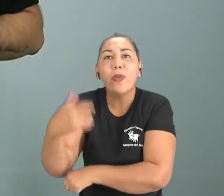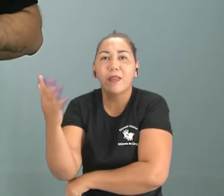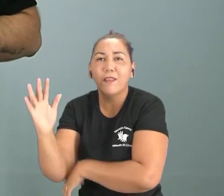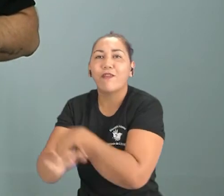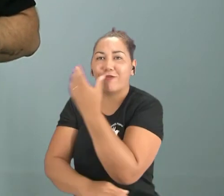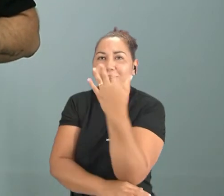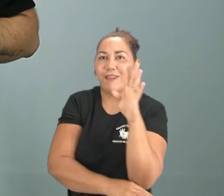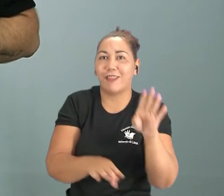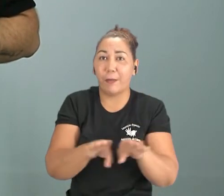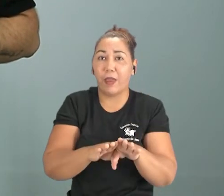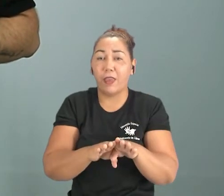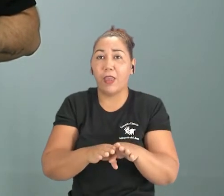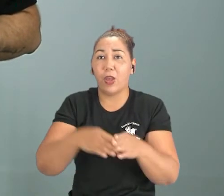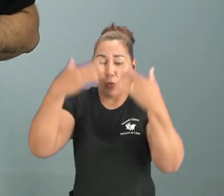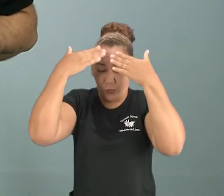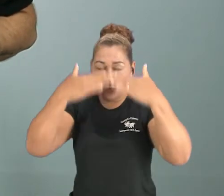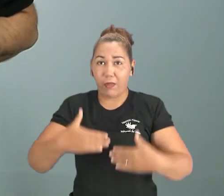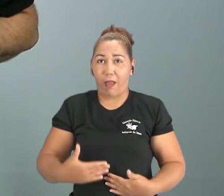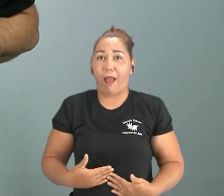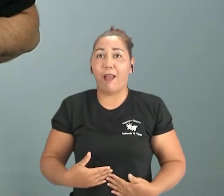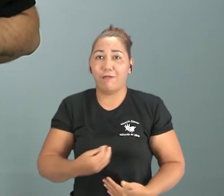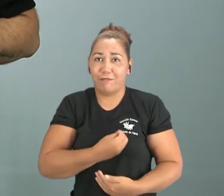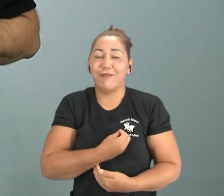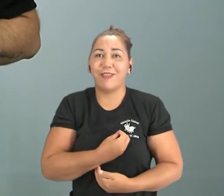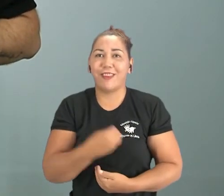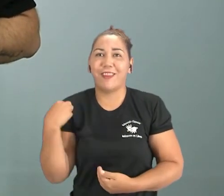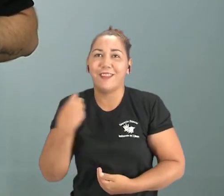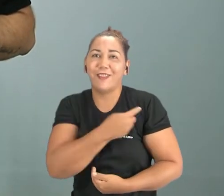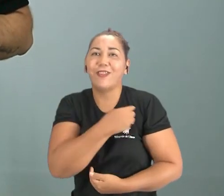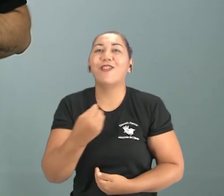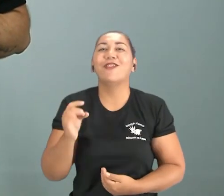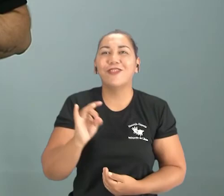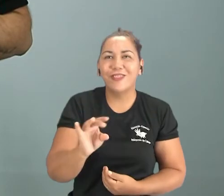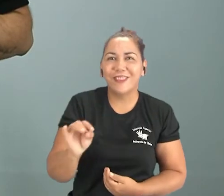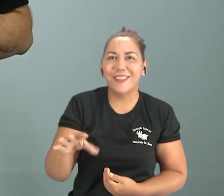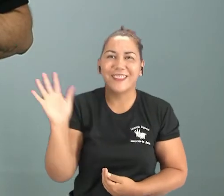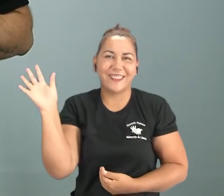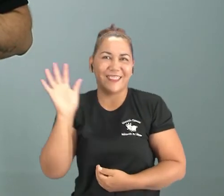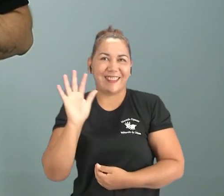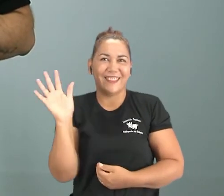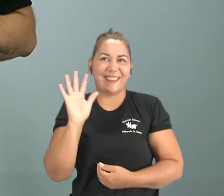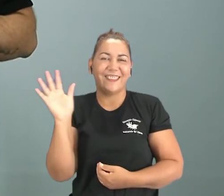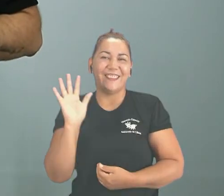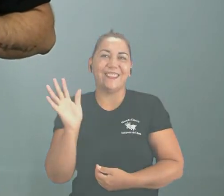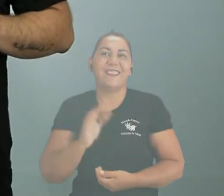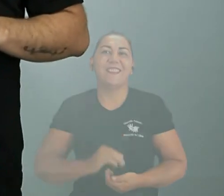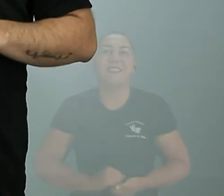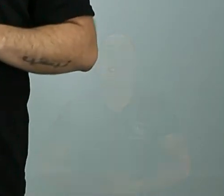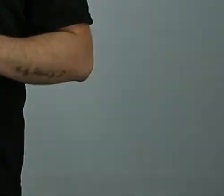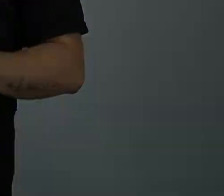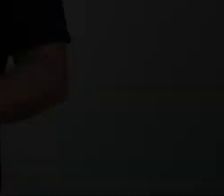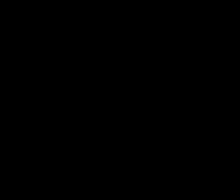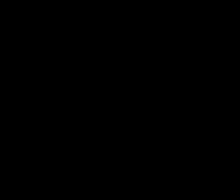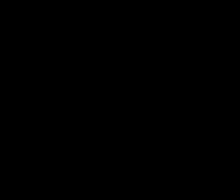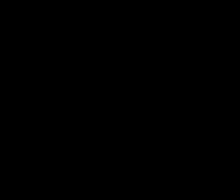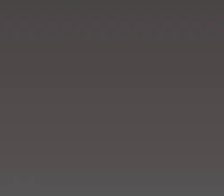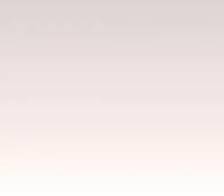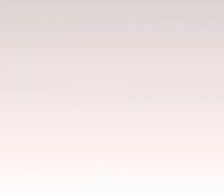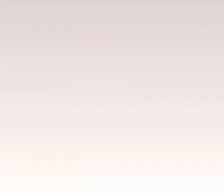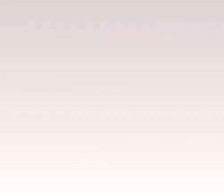floresta Vamos cuidar também da gente cada um de nós tudo bem criança até mais tchau tchau